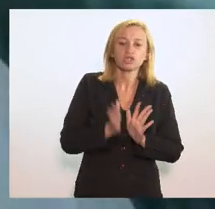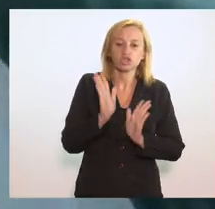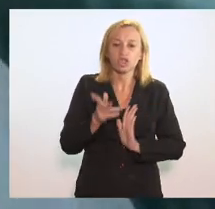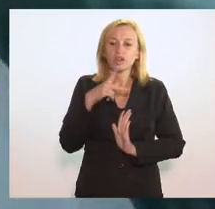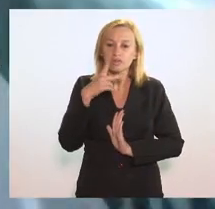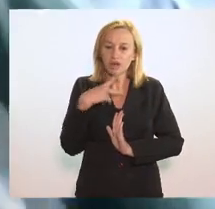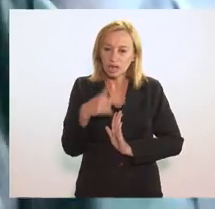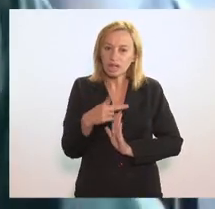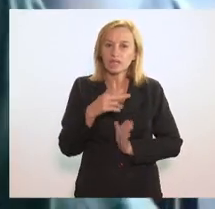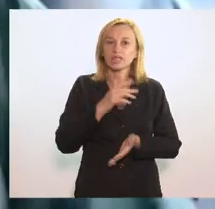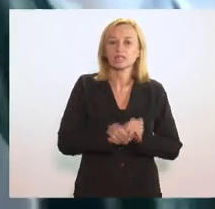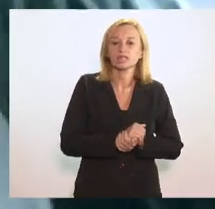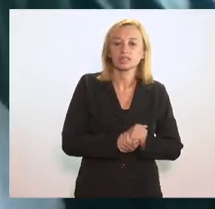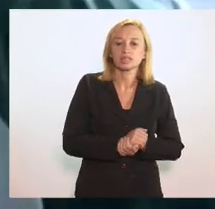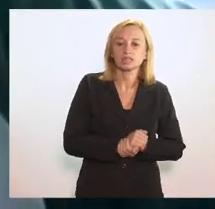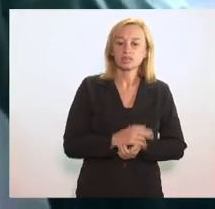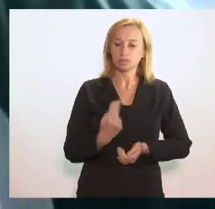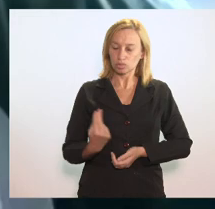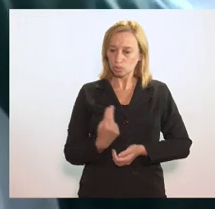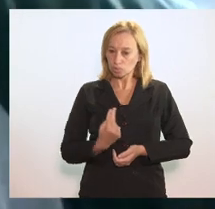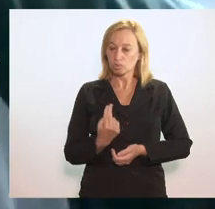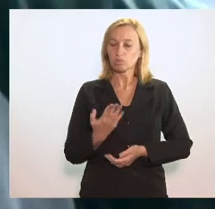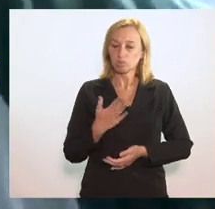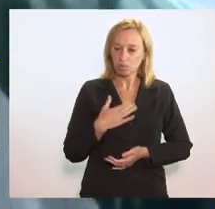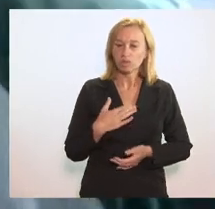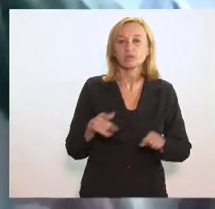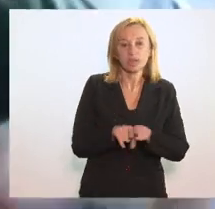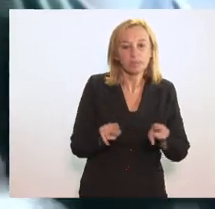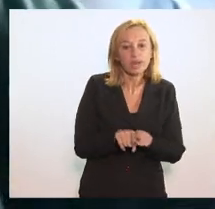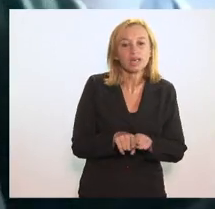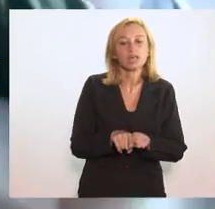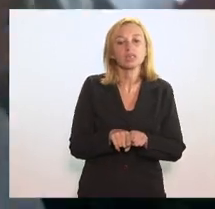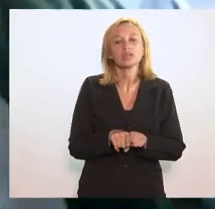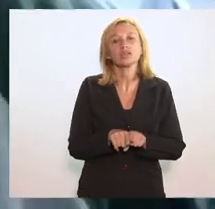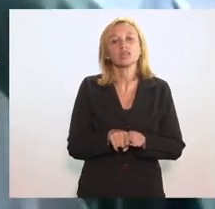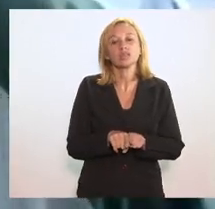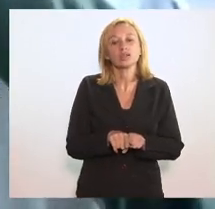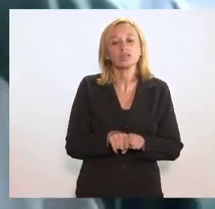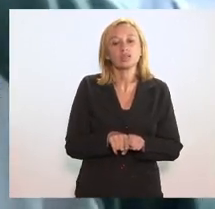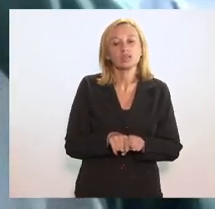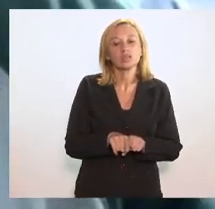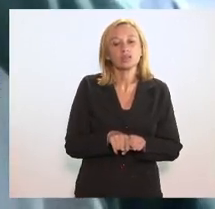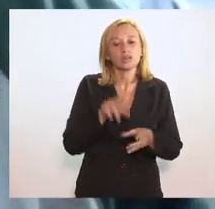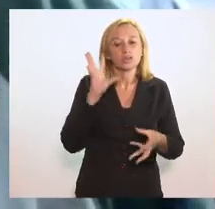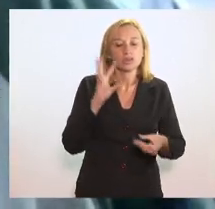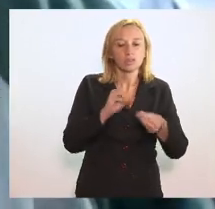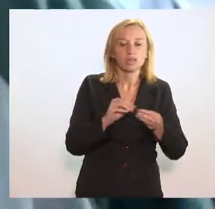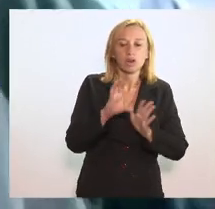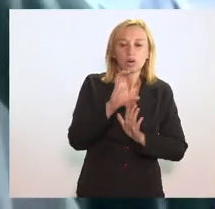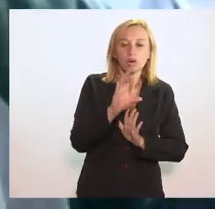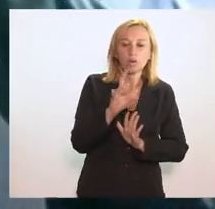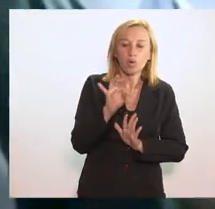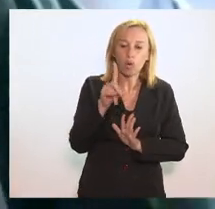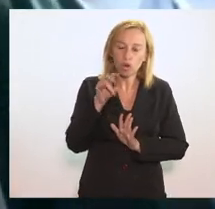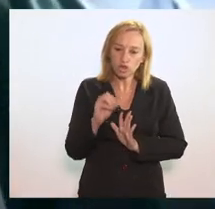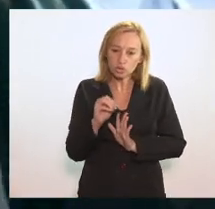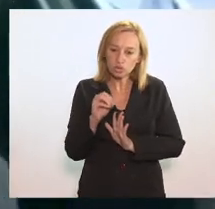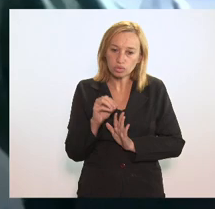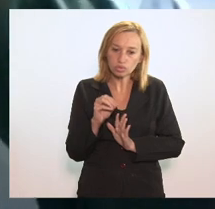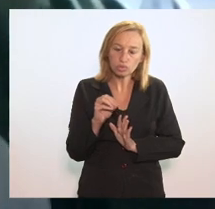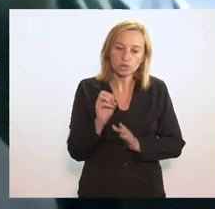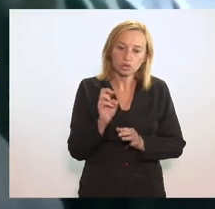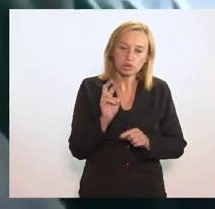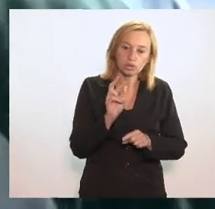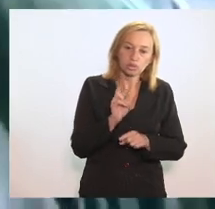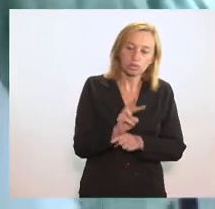da coautoria do delegado Carlos Augusto, e no fundo isso veio integrar o Código de Defesa Animal, do qual